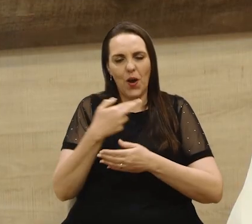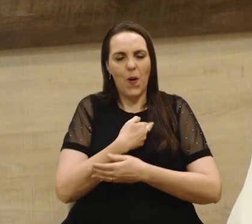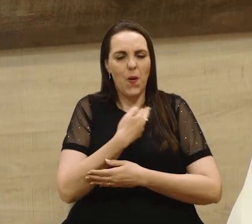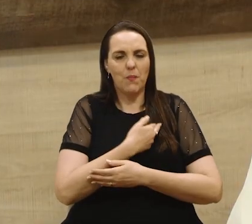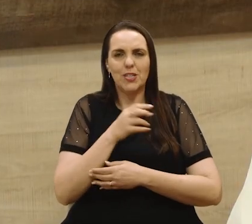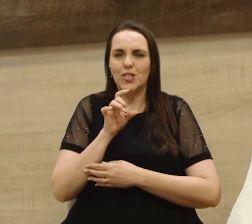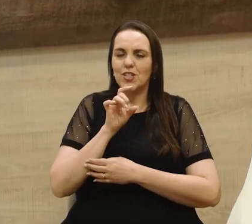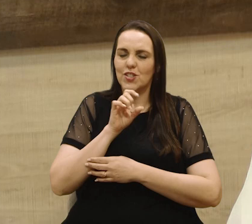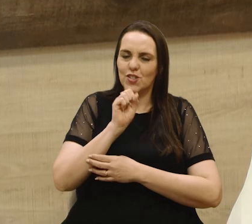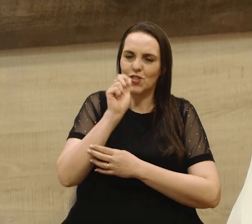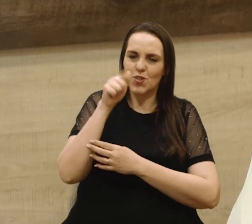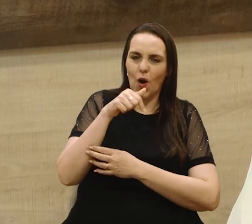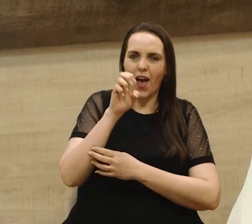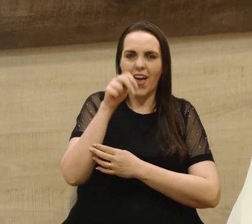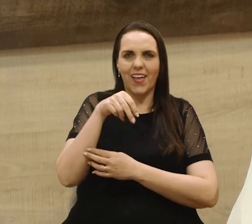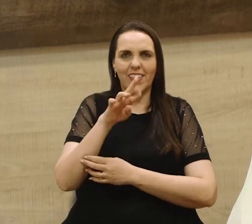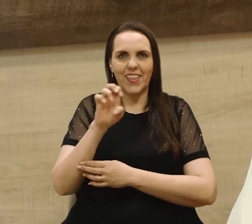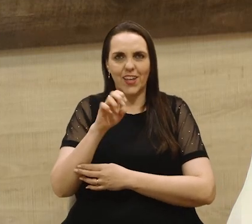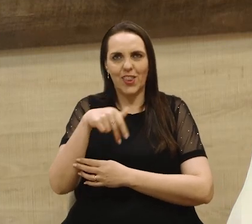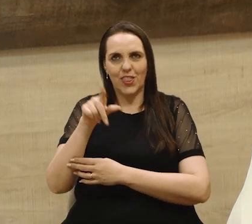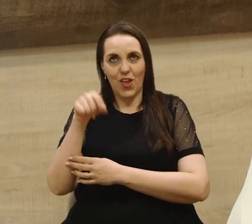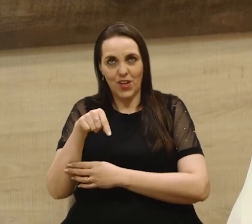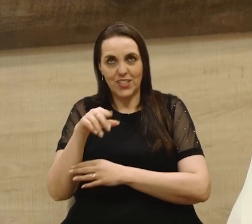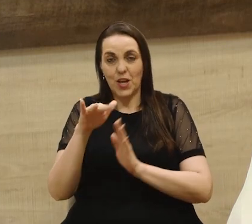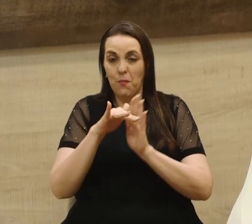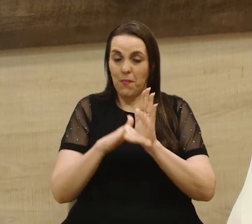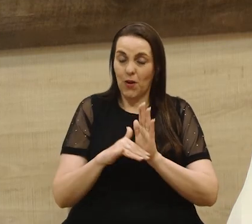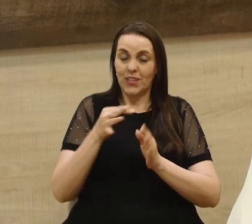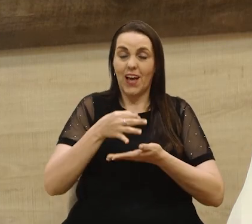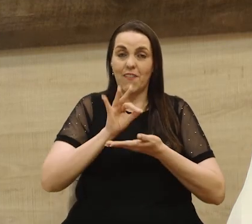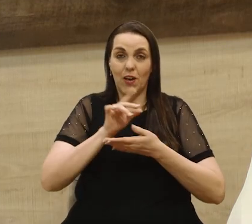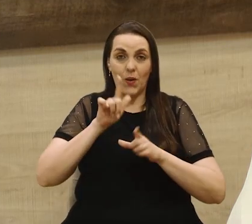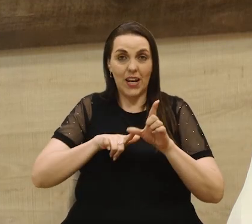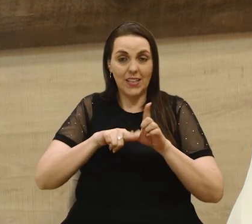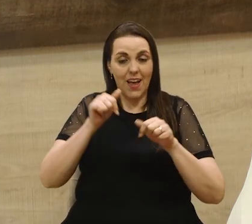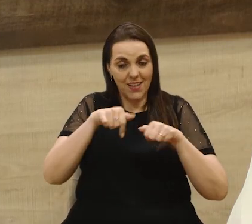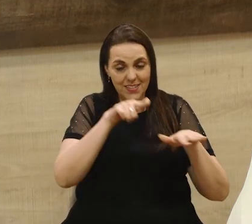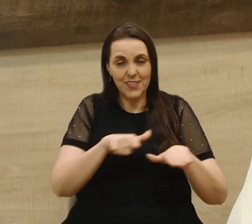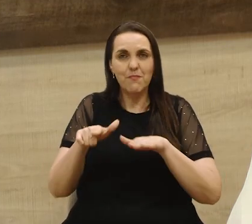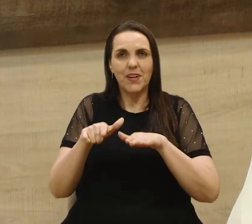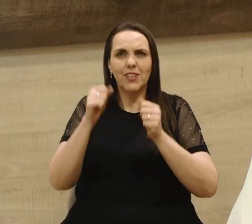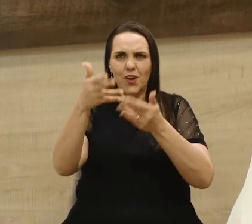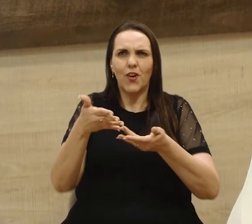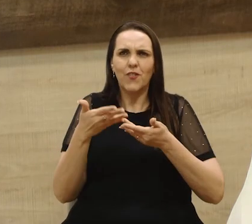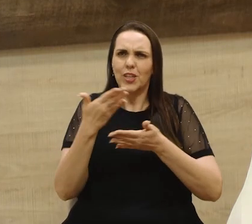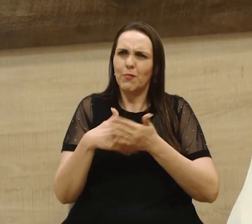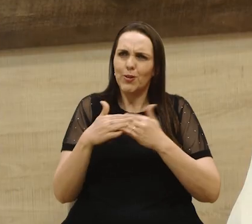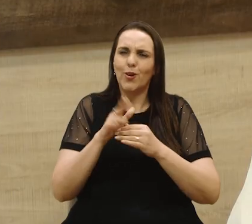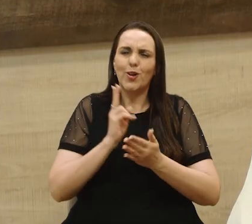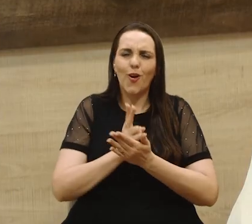romance Só Entre Nós, pauta do Café com Letras desta semana. Como sempre, também